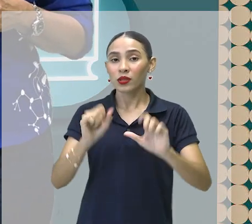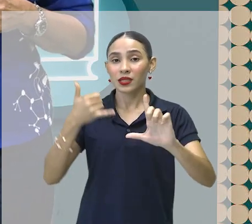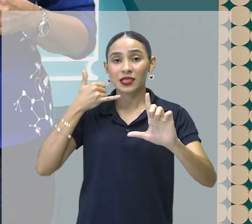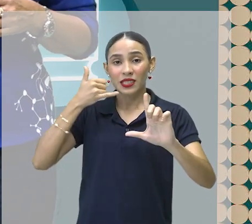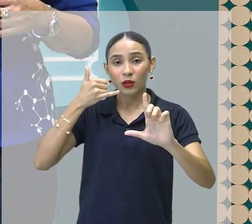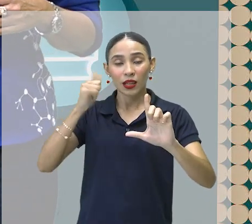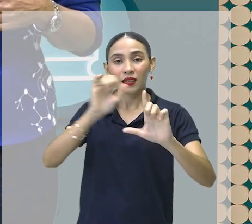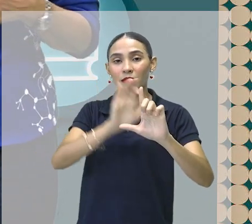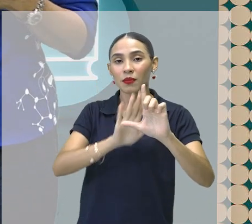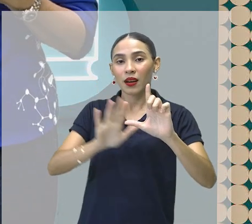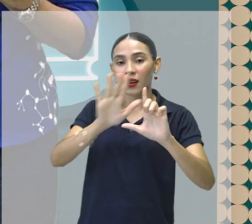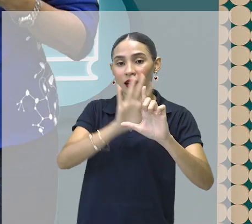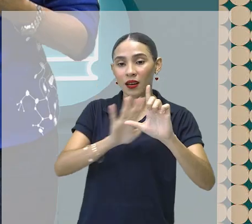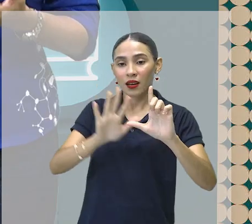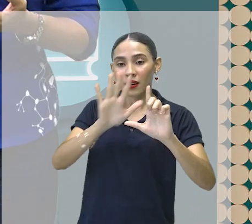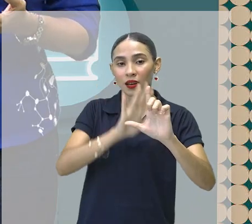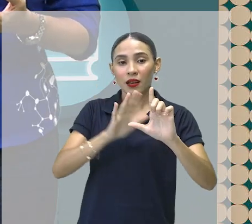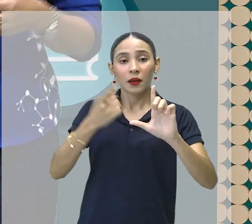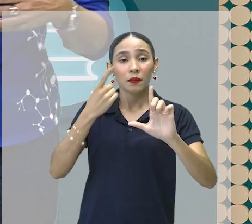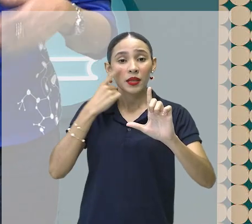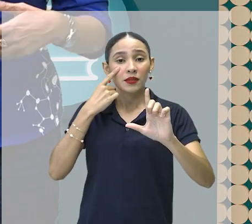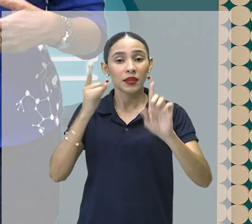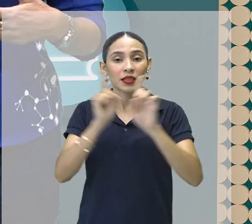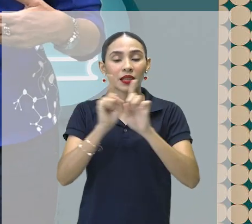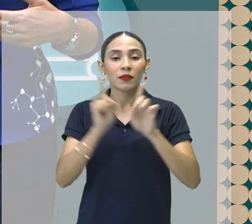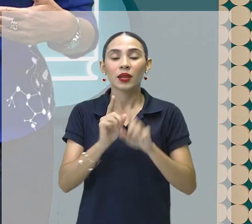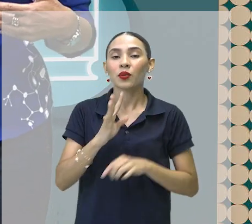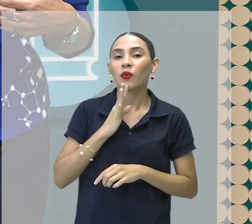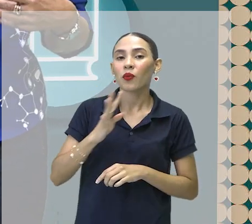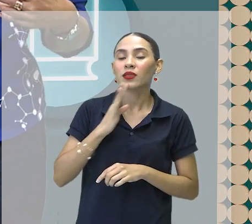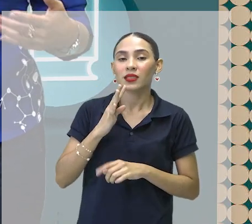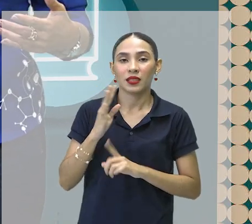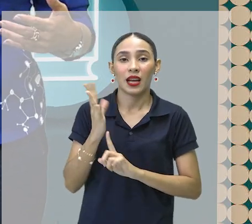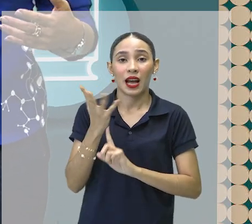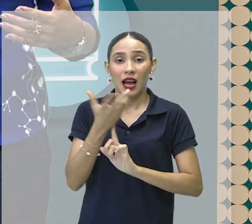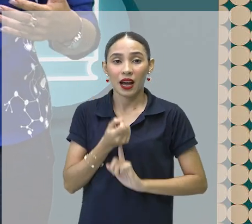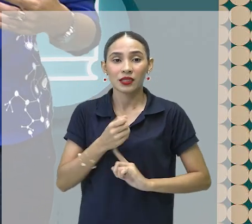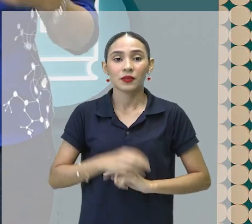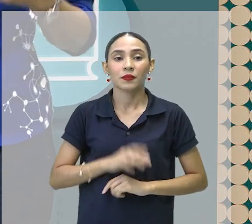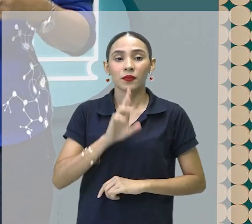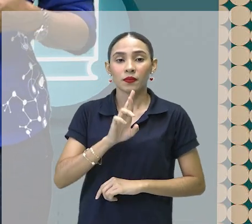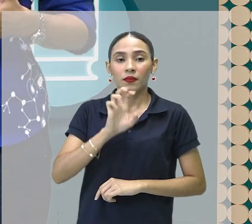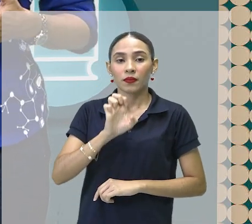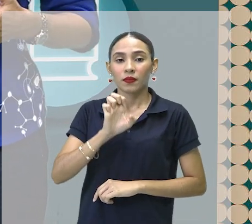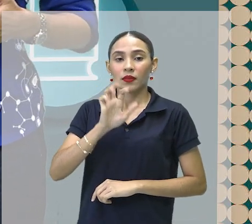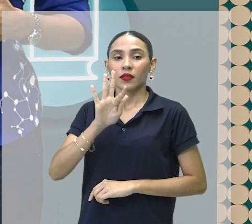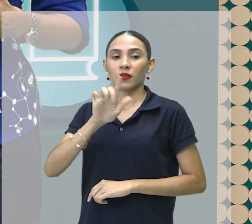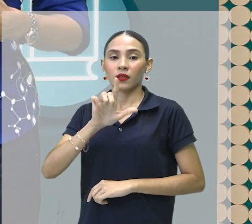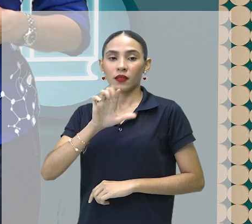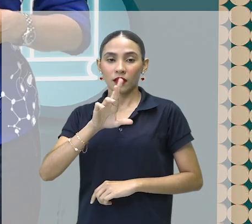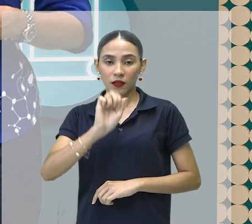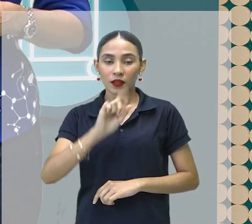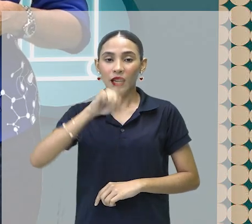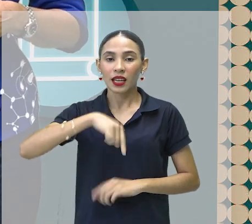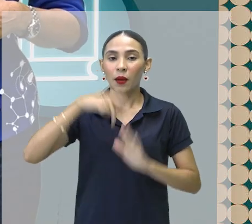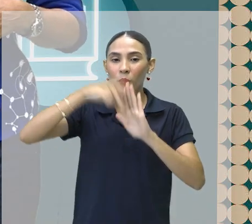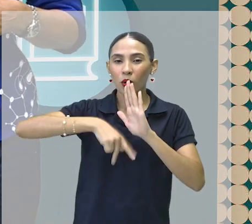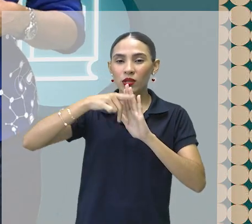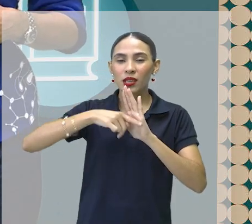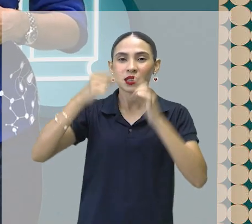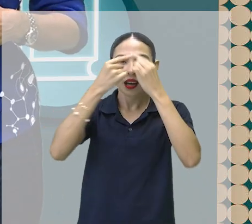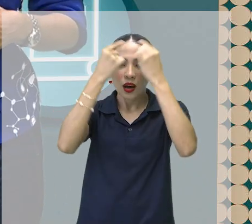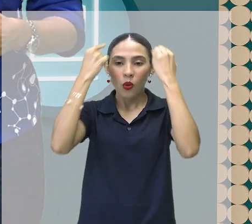o celular e observar, conhecer essa obra. Reflora projeta rostos de